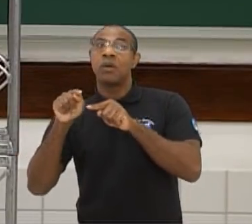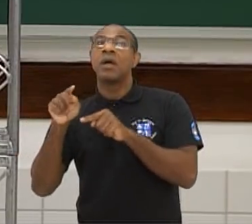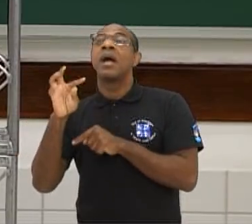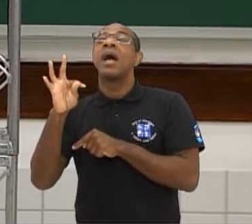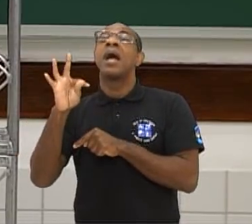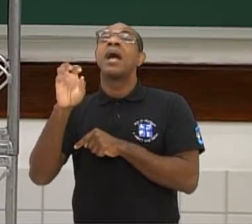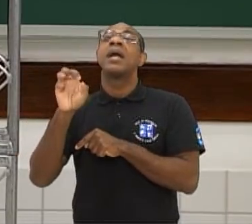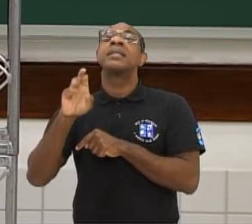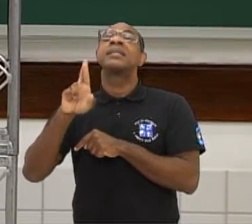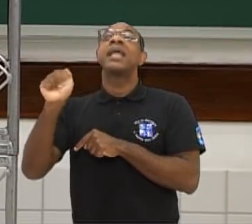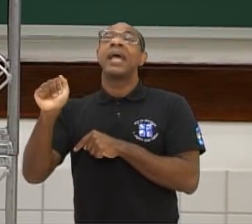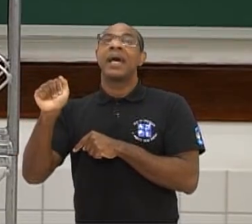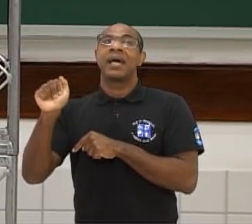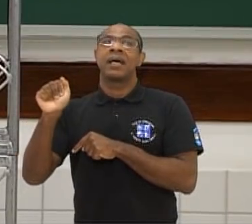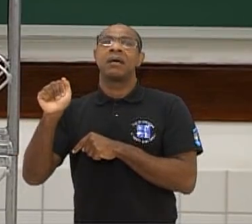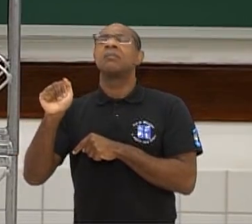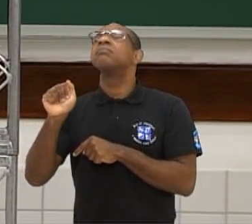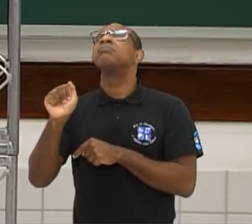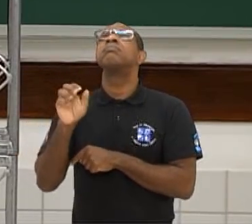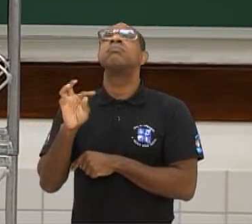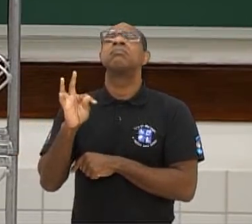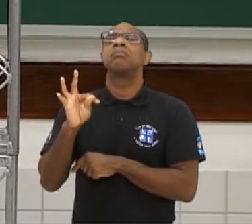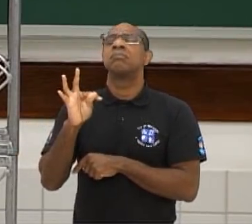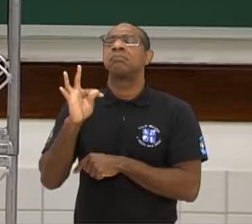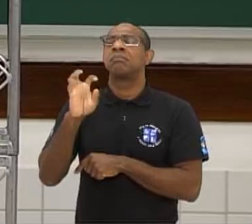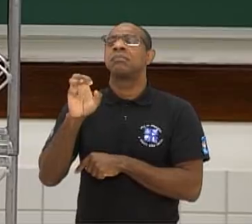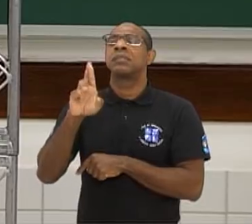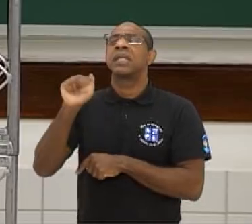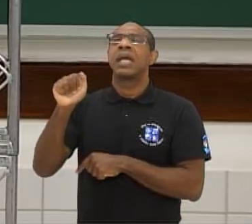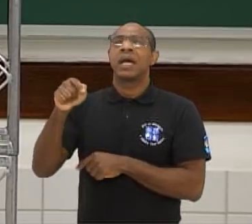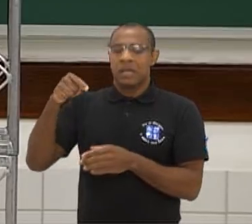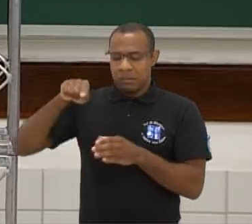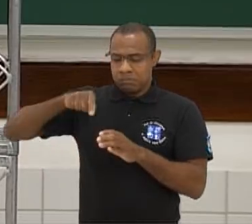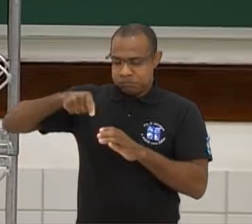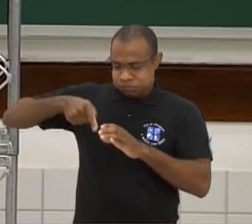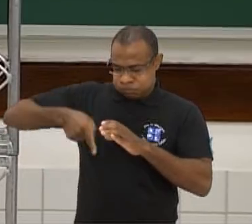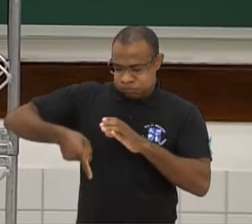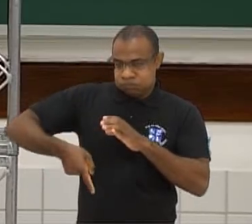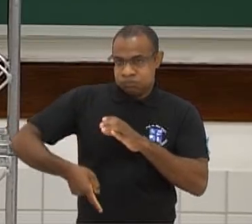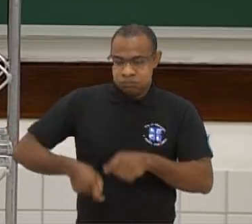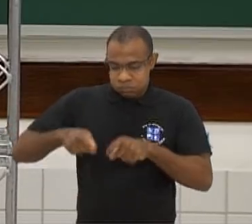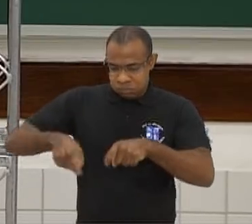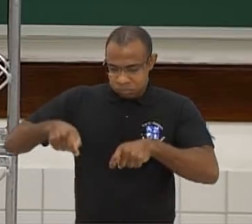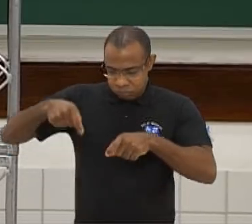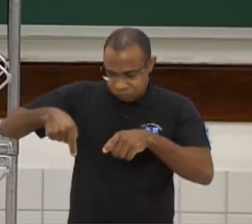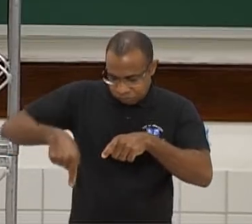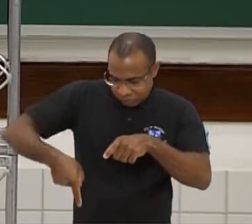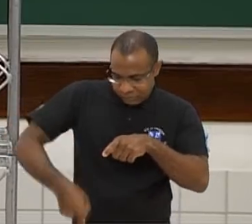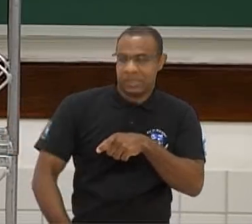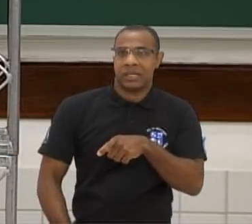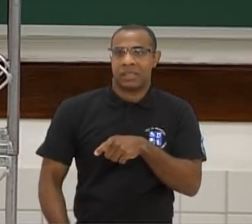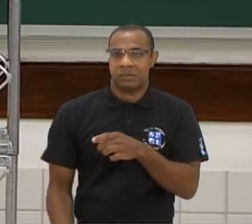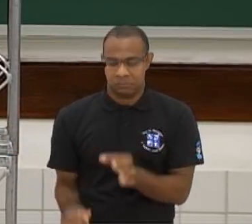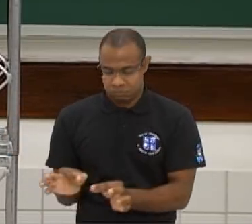terra. O que significa isso? Que ele vai fazer o aterramento do seu equipamento elétrico.